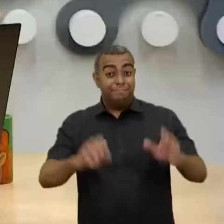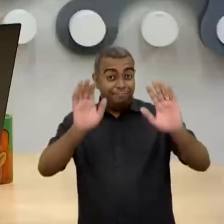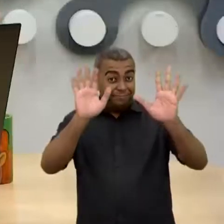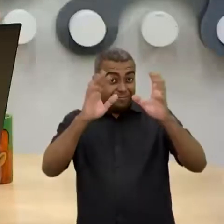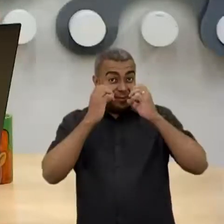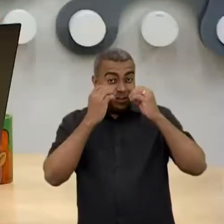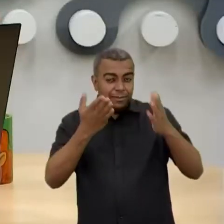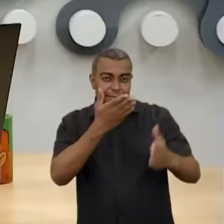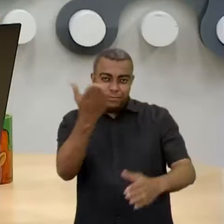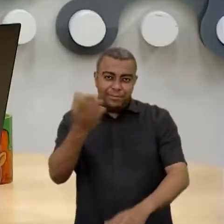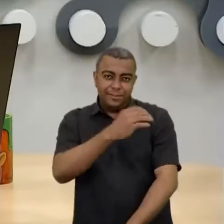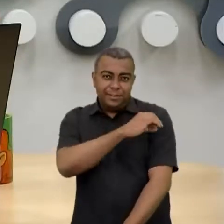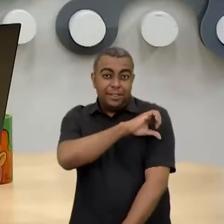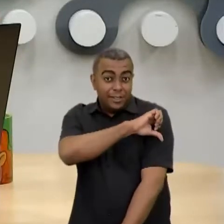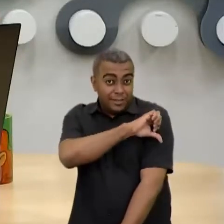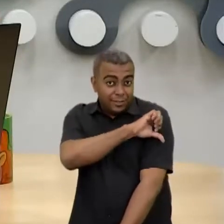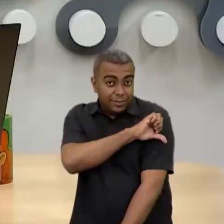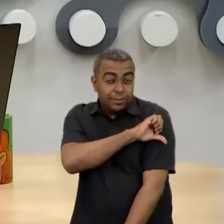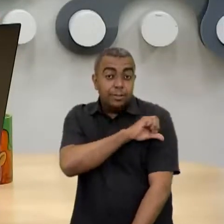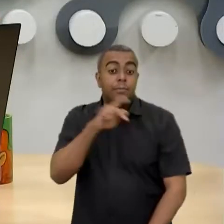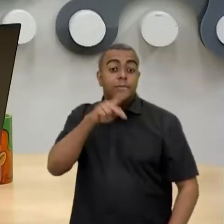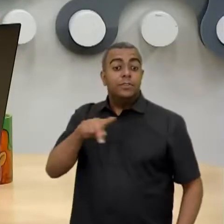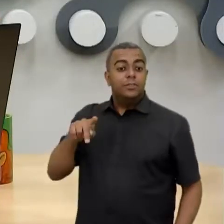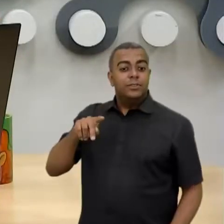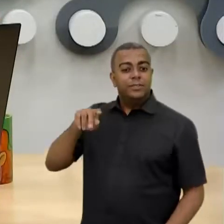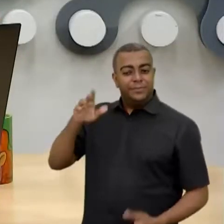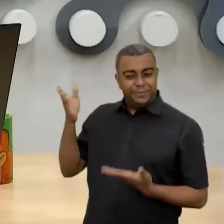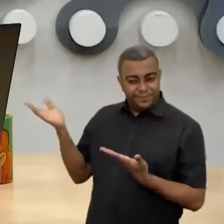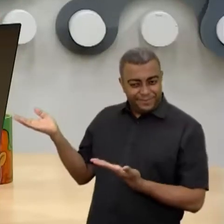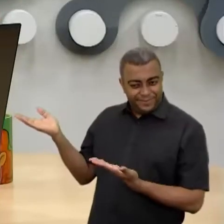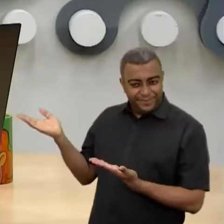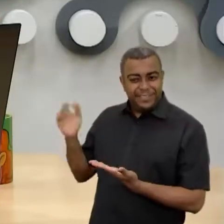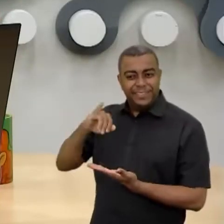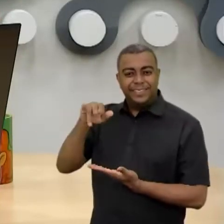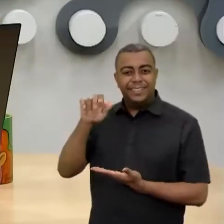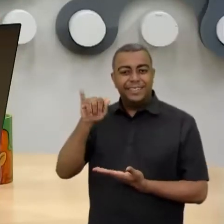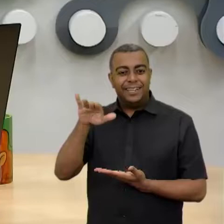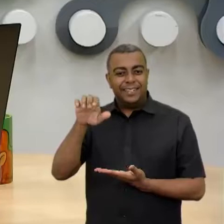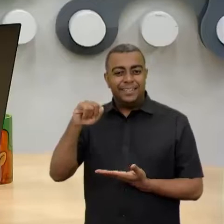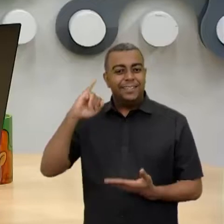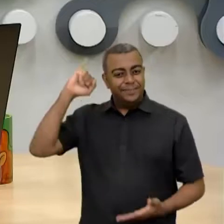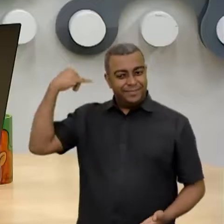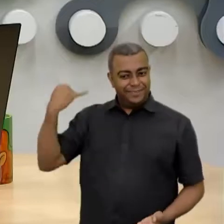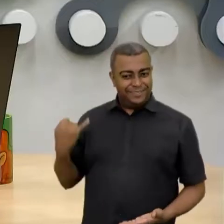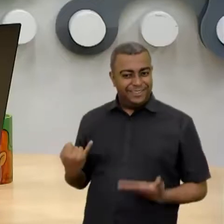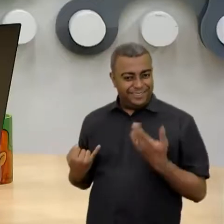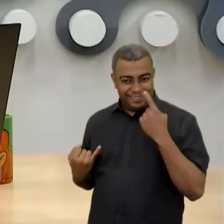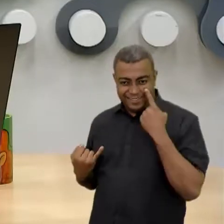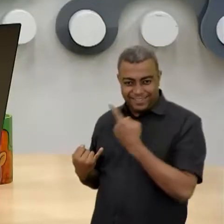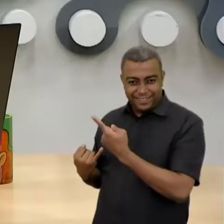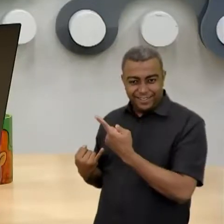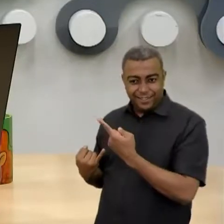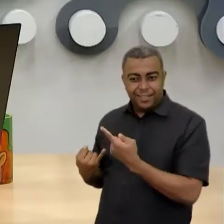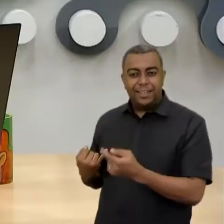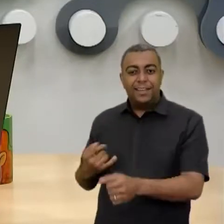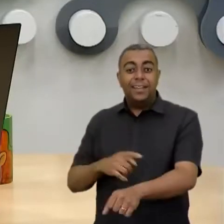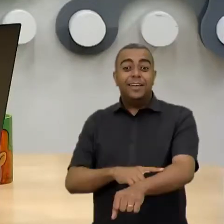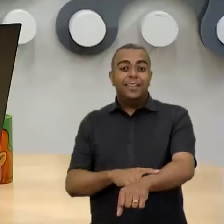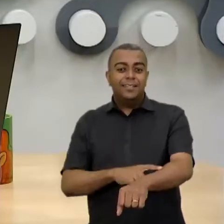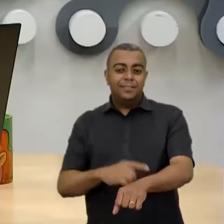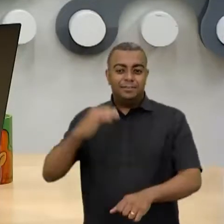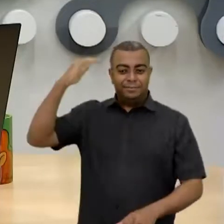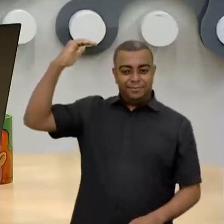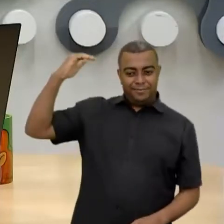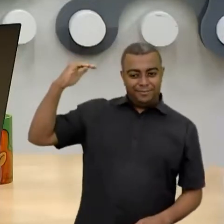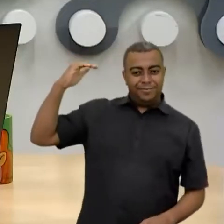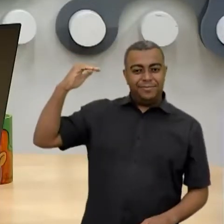Olá, estudantes do nono ano. Eu sou a professora Janaína Jardim. Esse é o meu sinal. Eu sou uma mulher parda, de altura